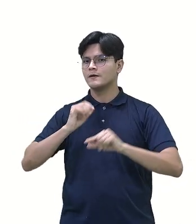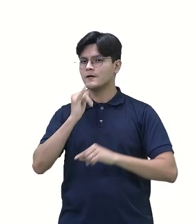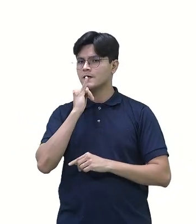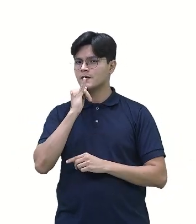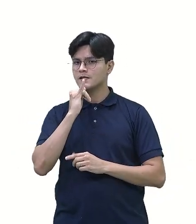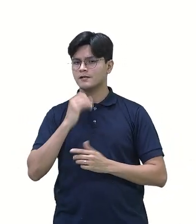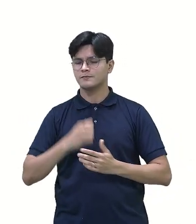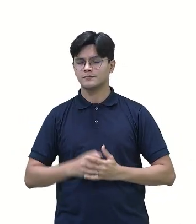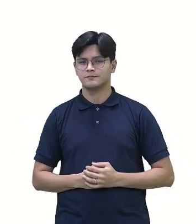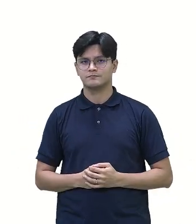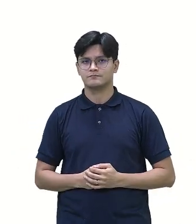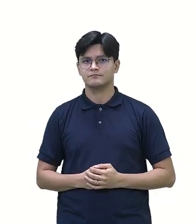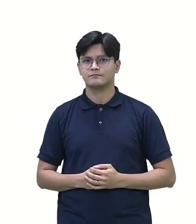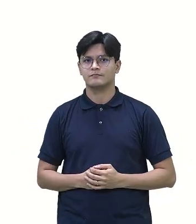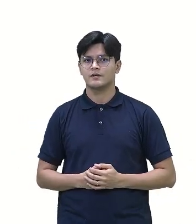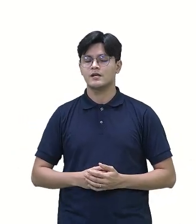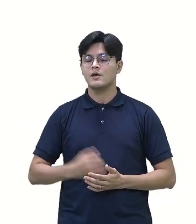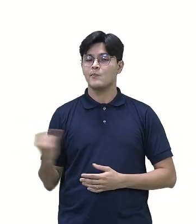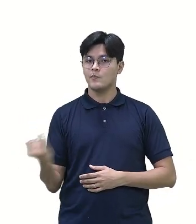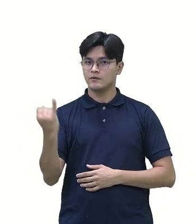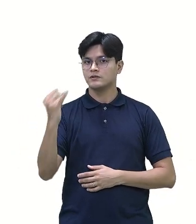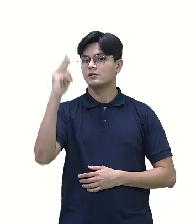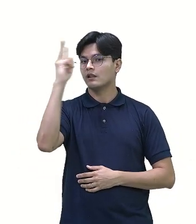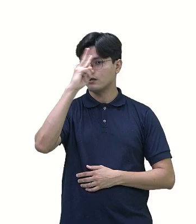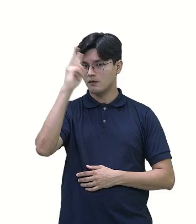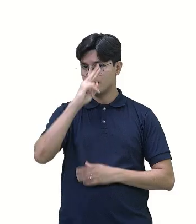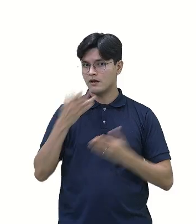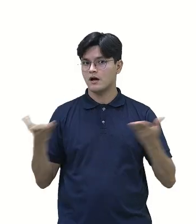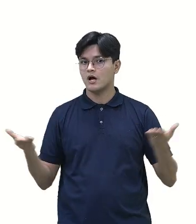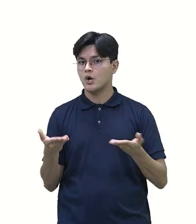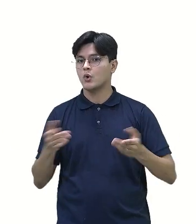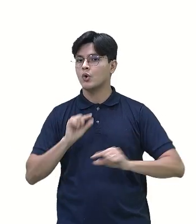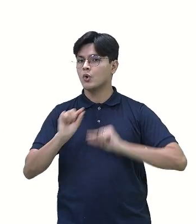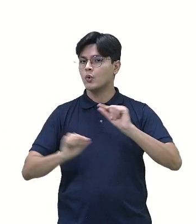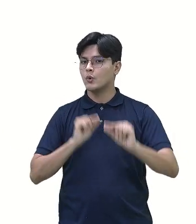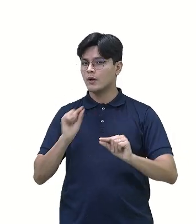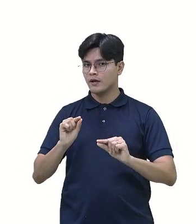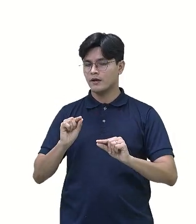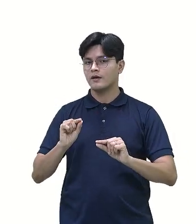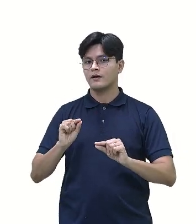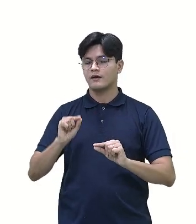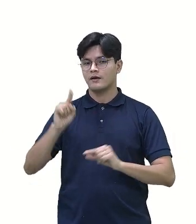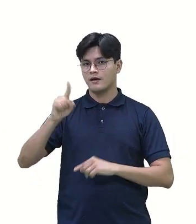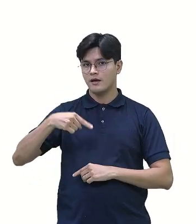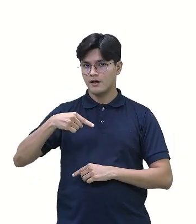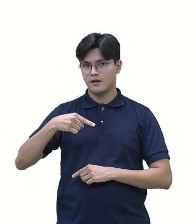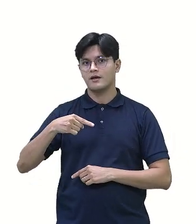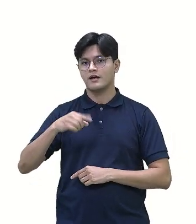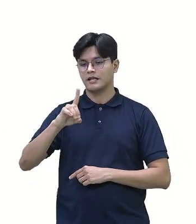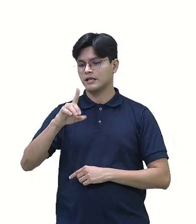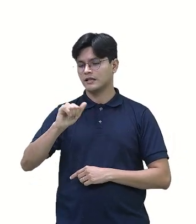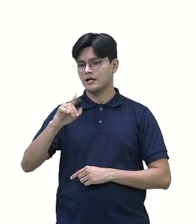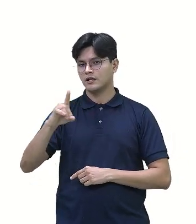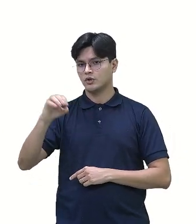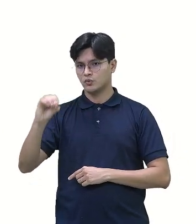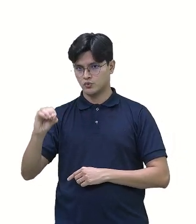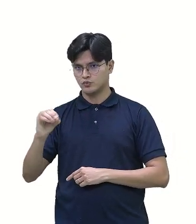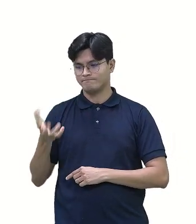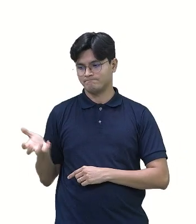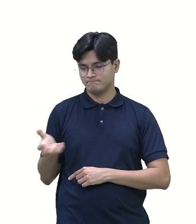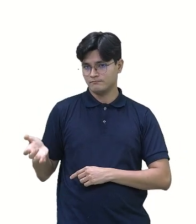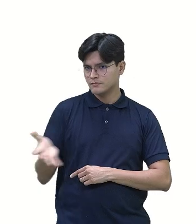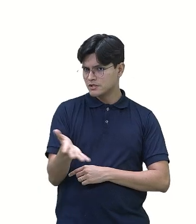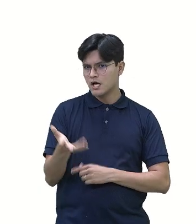estamos pegando aqui um dado chamado de não viciado. Ou seja, é um dado comum de 6 faces,